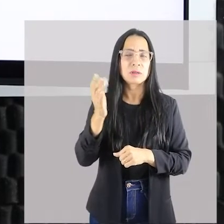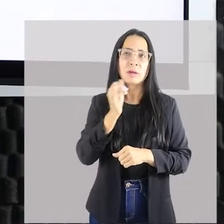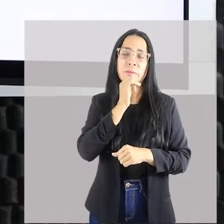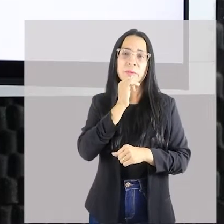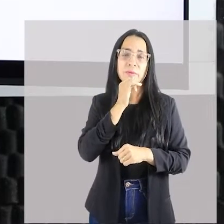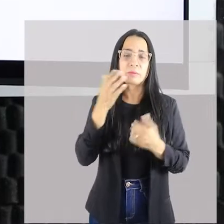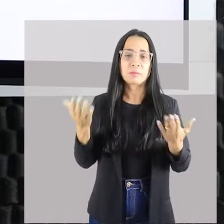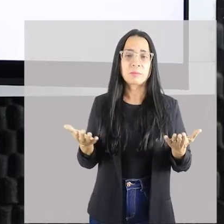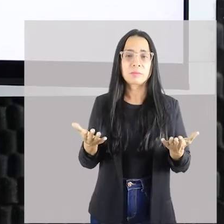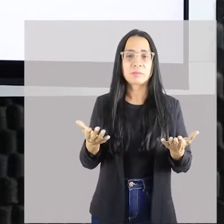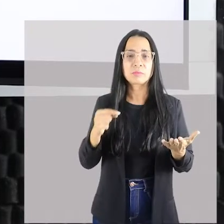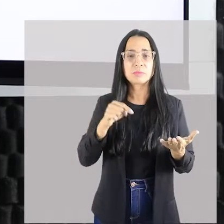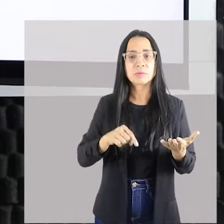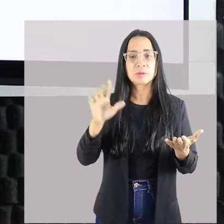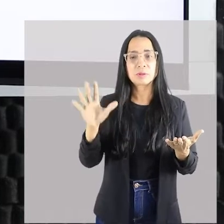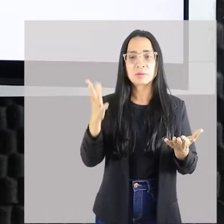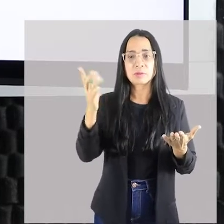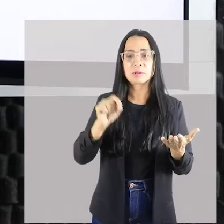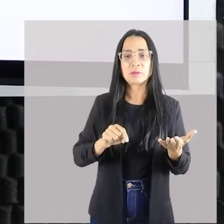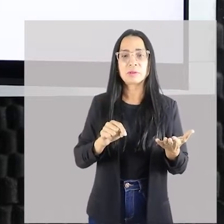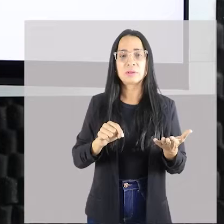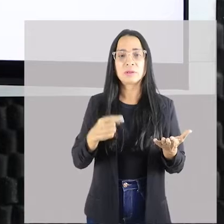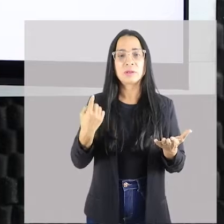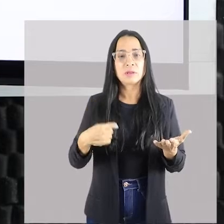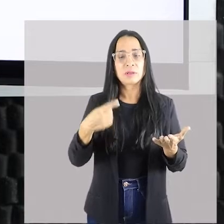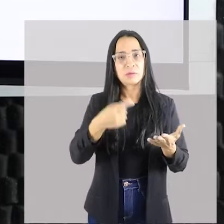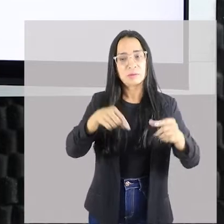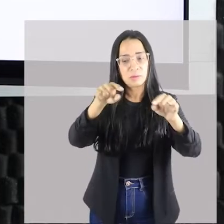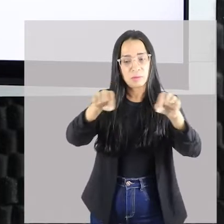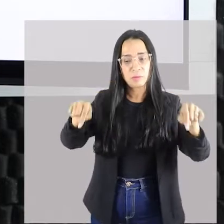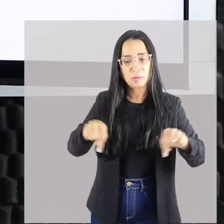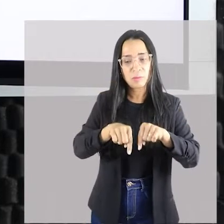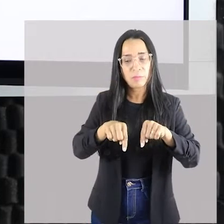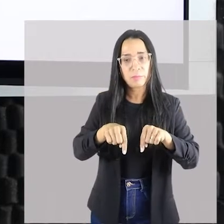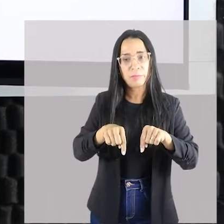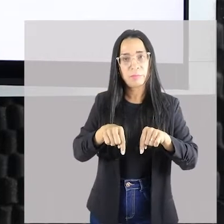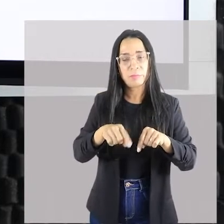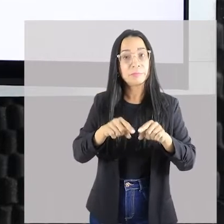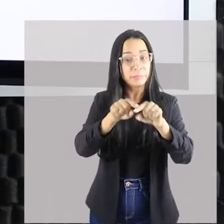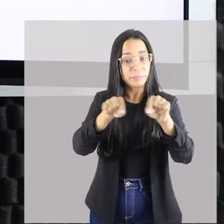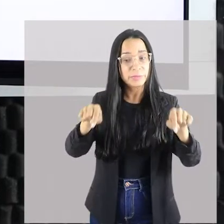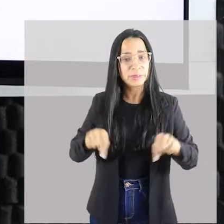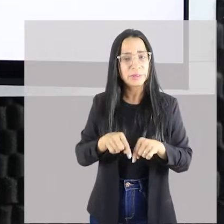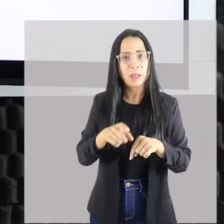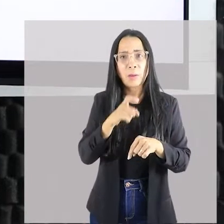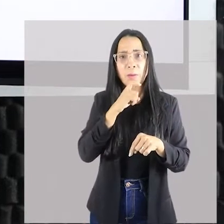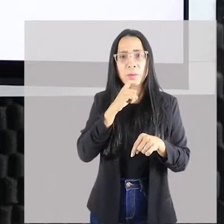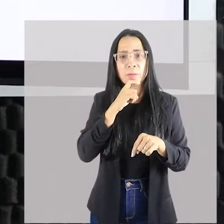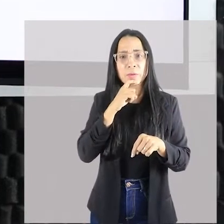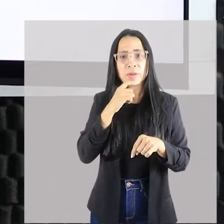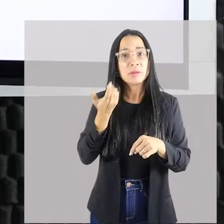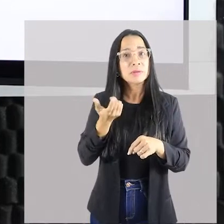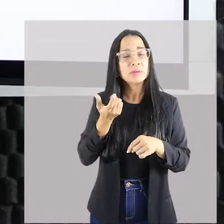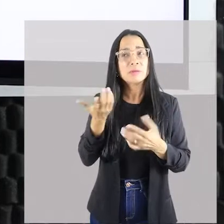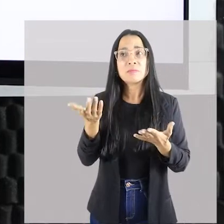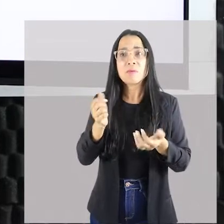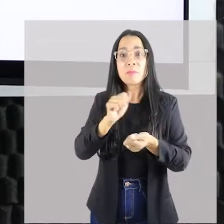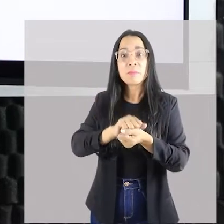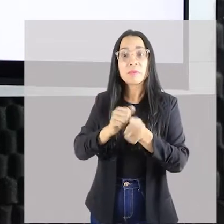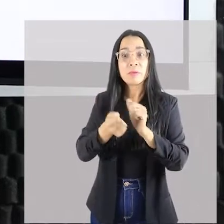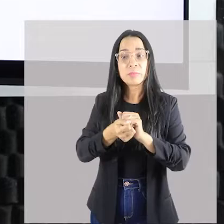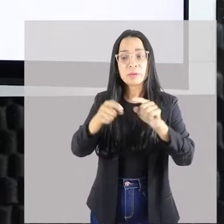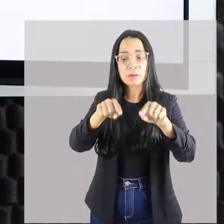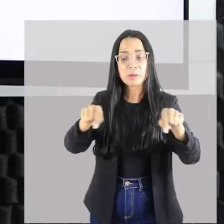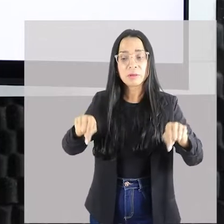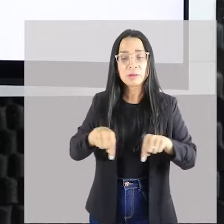exemplo para vocês aqui, né, do que está acontecendo. Ó, a gente está aqui numa sala que está um pouquinho fria, né? Eu vou tentar me adaptar a essa sala.